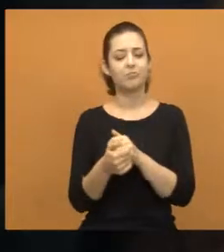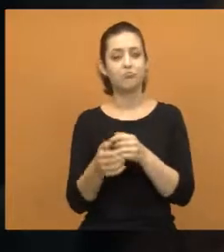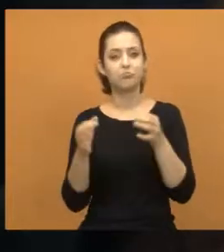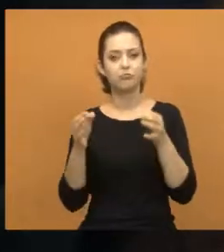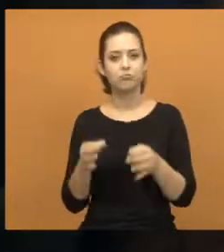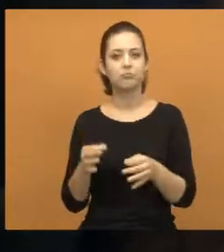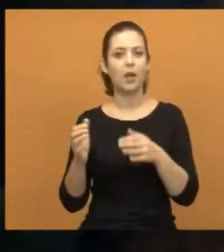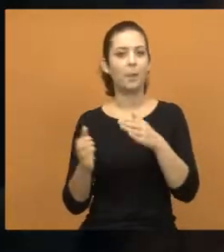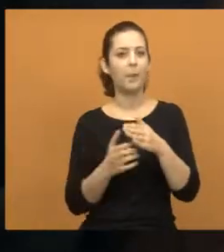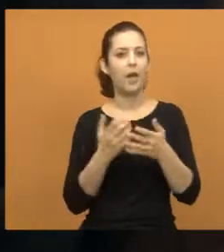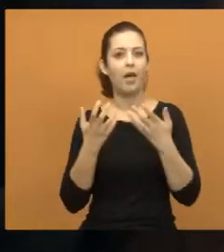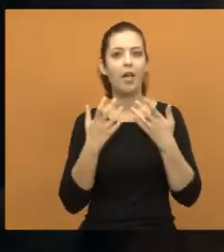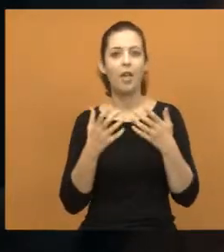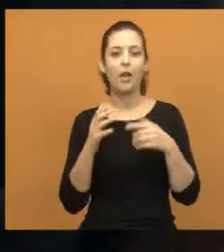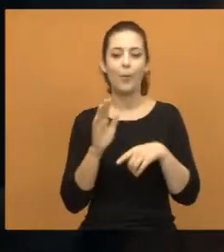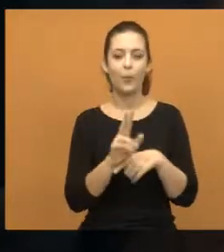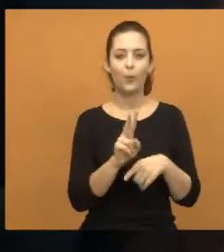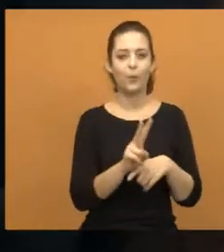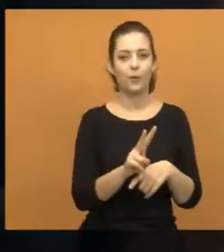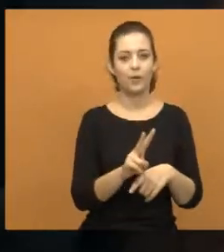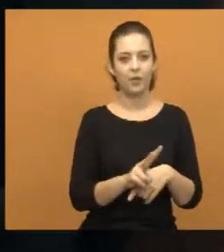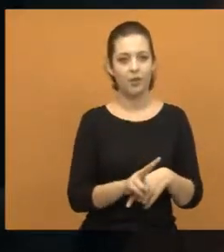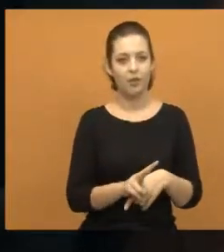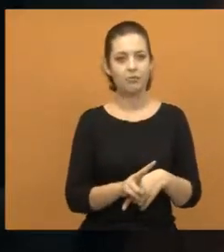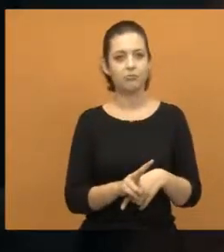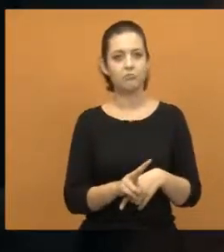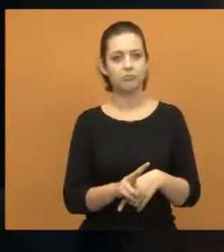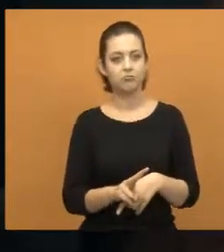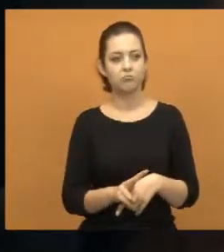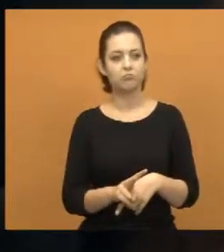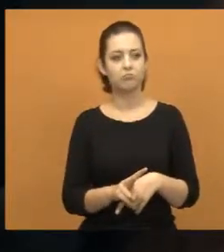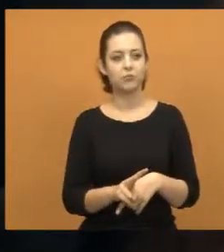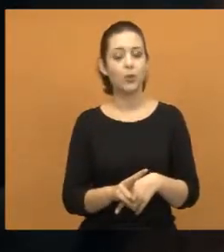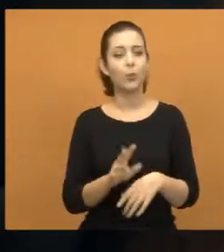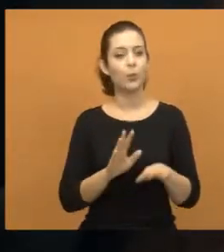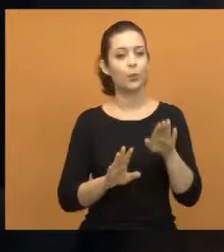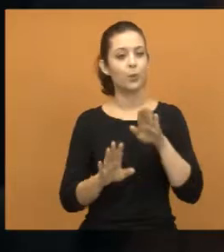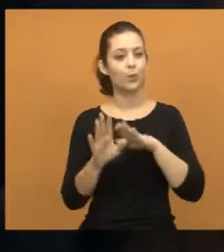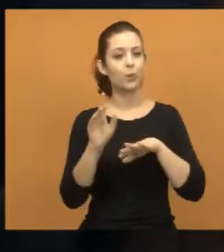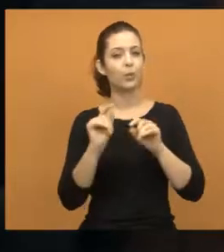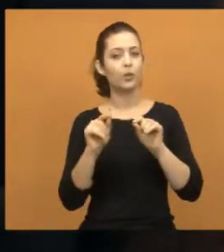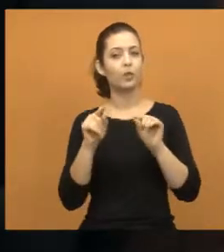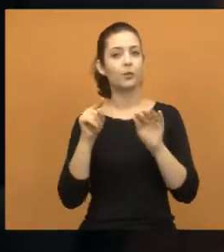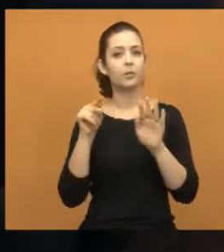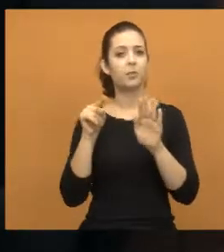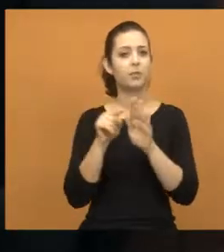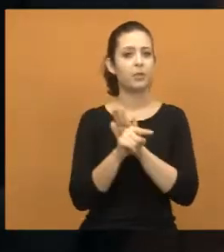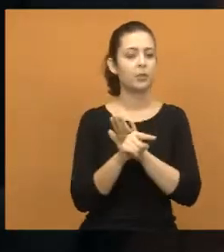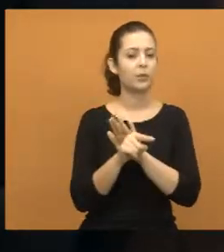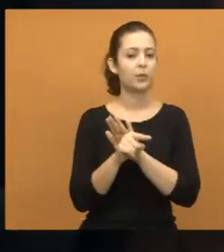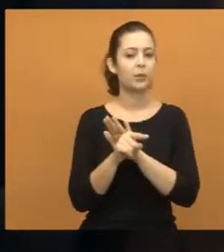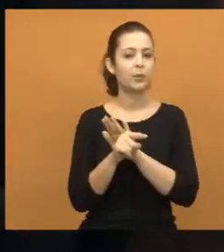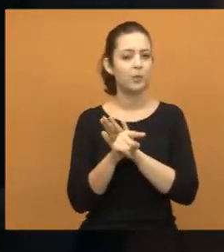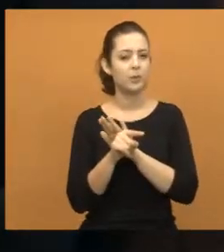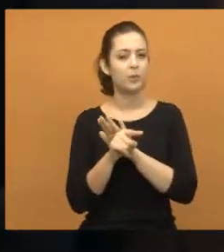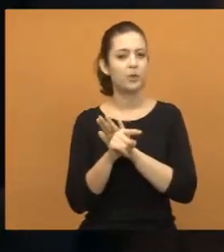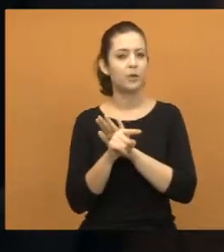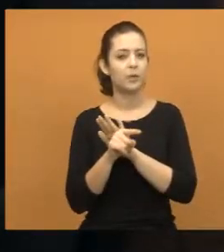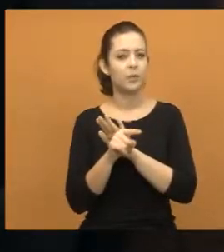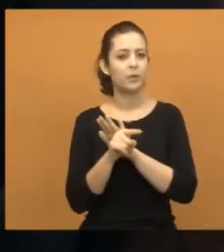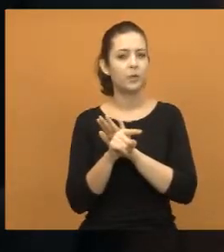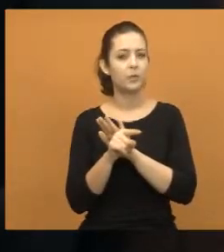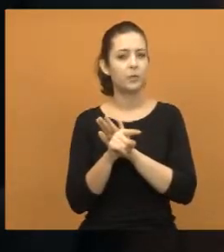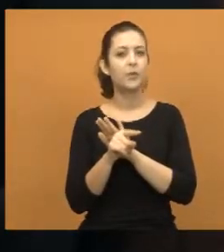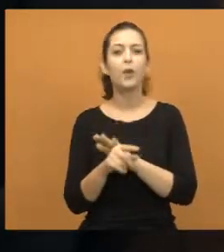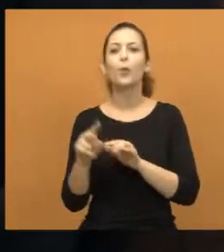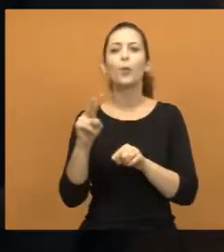essas empresas vão querer cuidar, sim. Só teremos que tomar um cuidado, né, que foi a pergunta que eu fiz para o Paulinho,